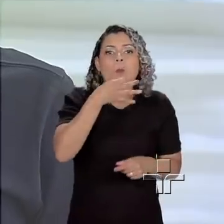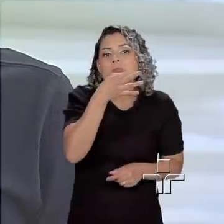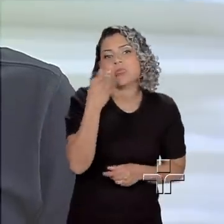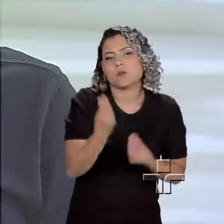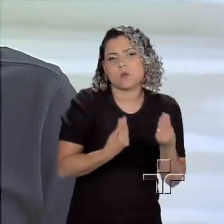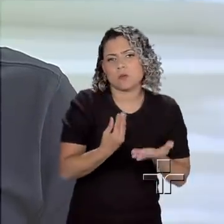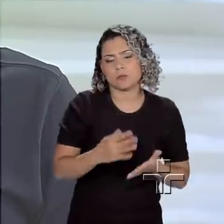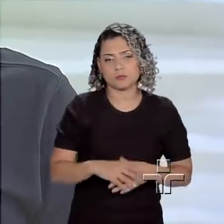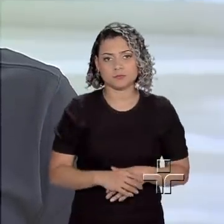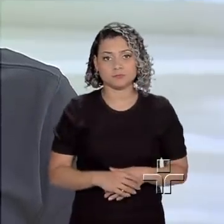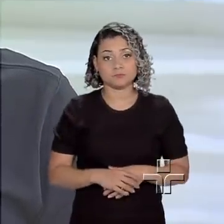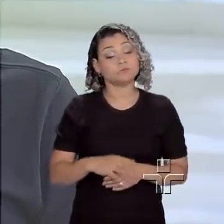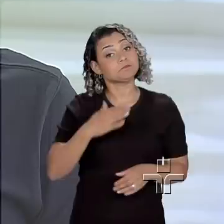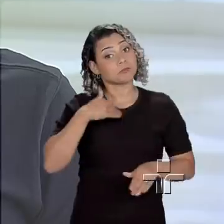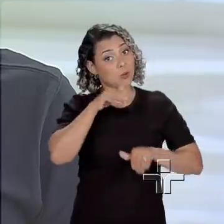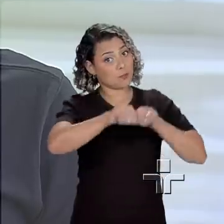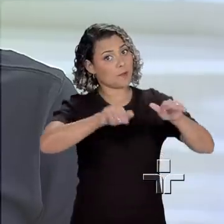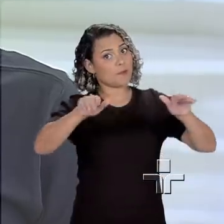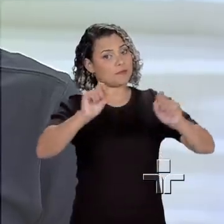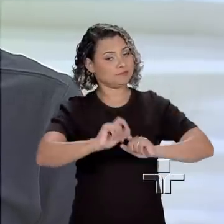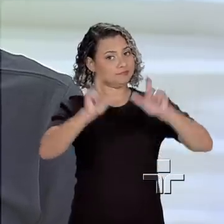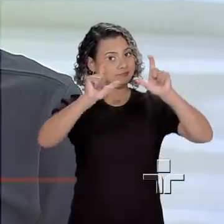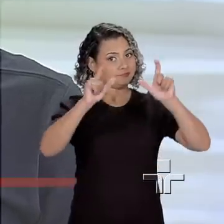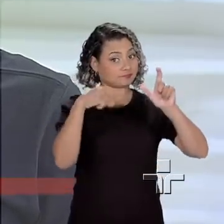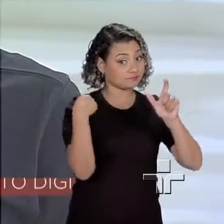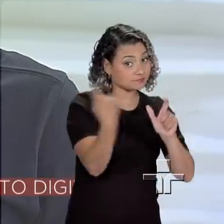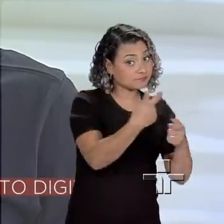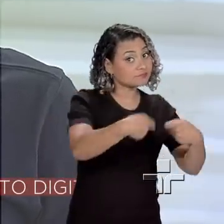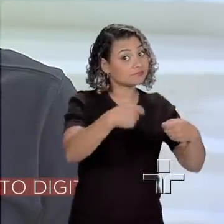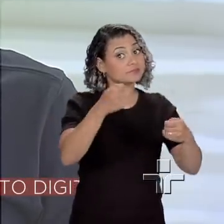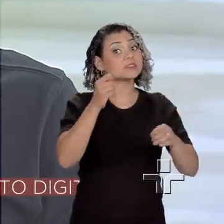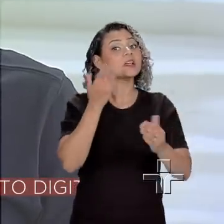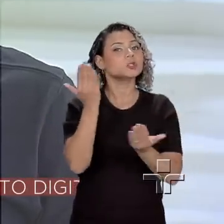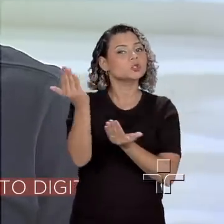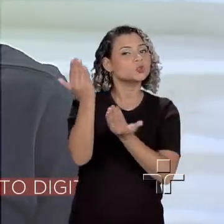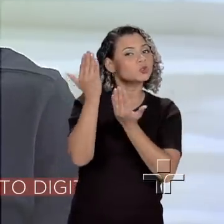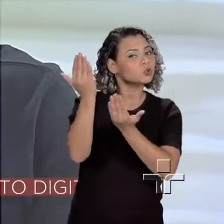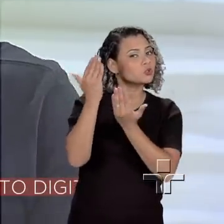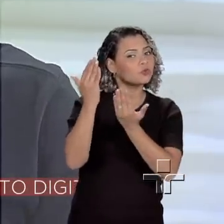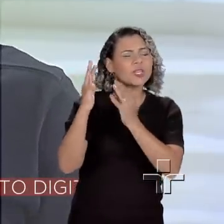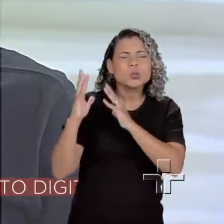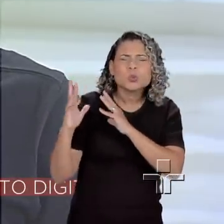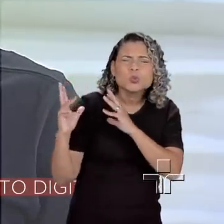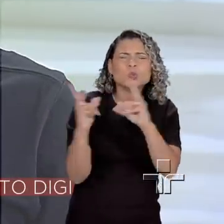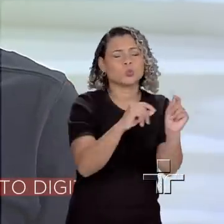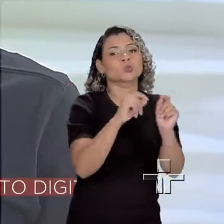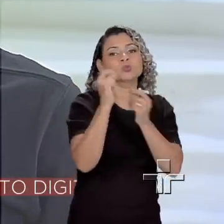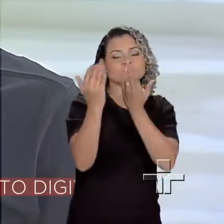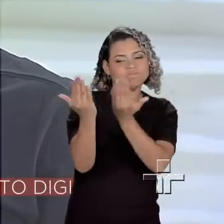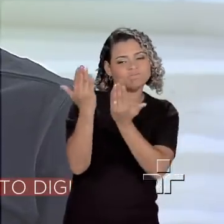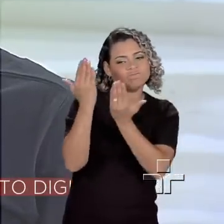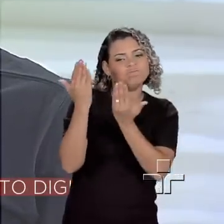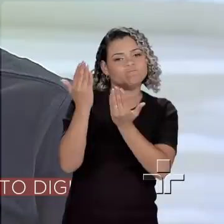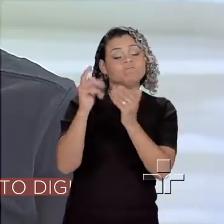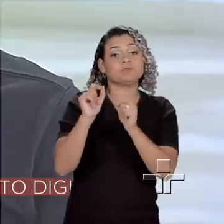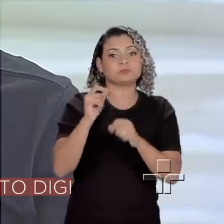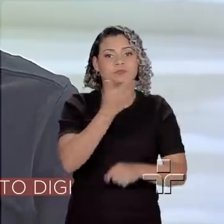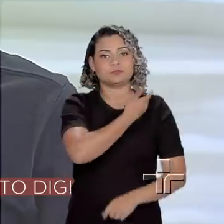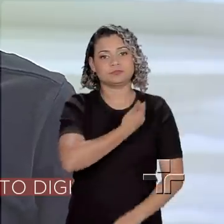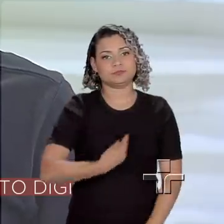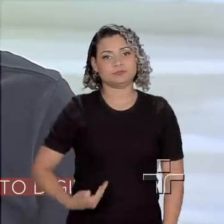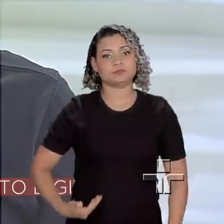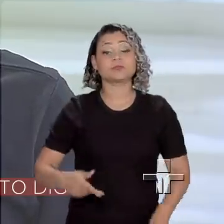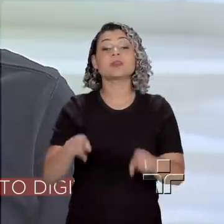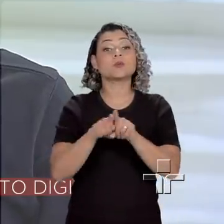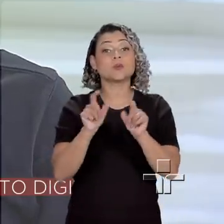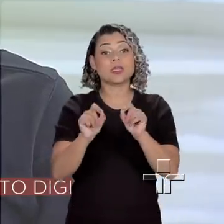meus alertas aí são que a gente deve desconfiar, e deve desconfiar radicalmente, e muito mais do que a gente desconfia da iniciativa privada, a gente